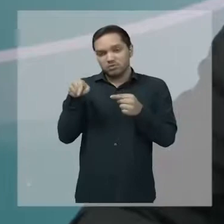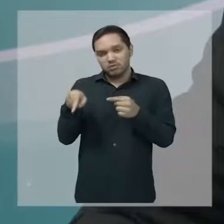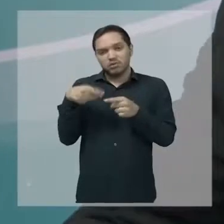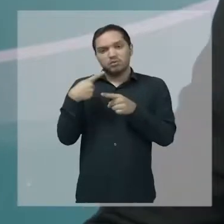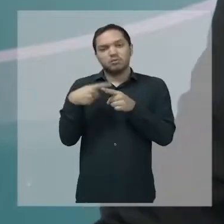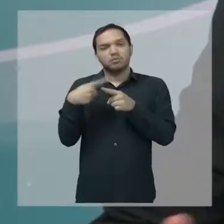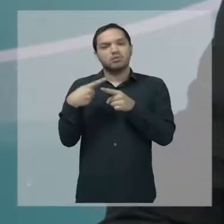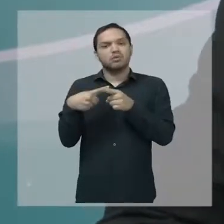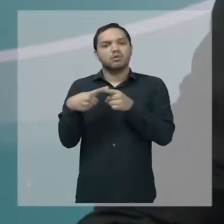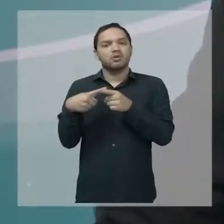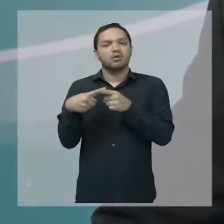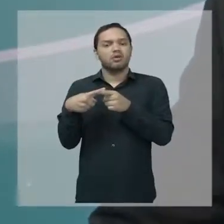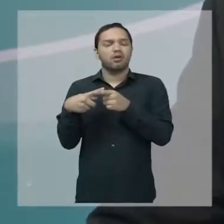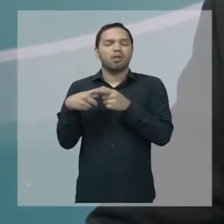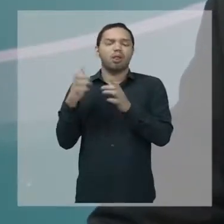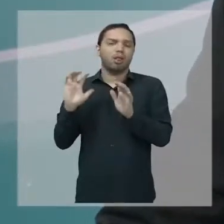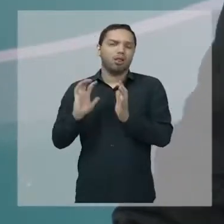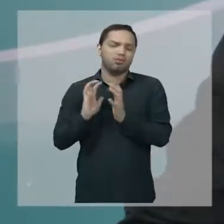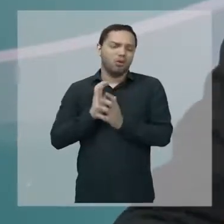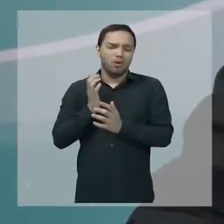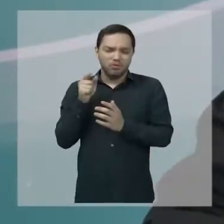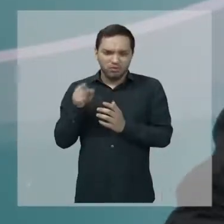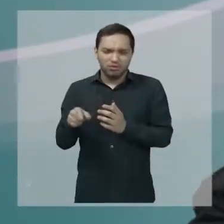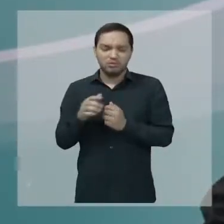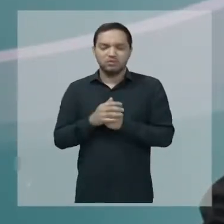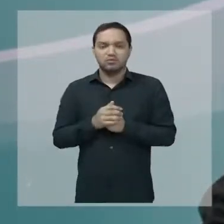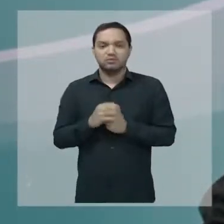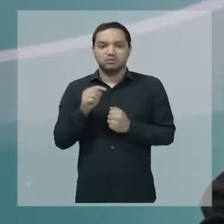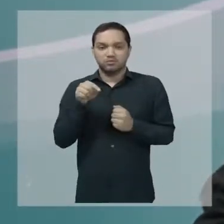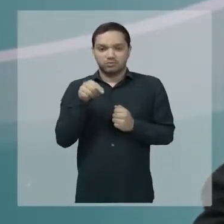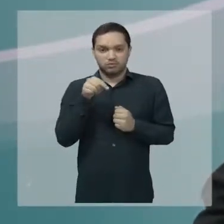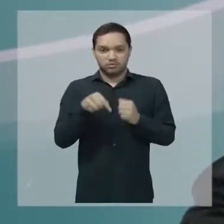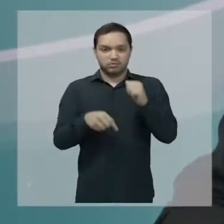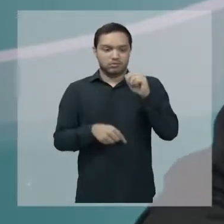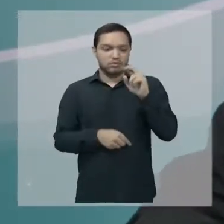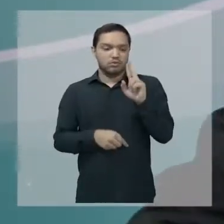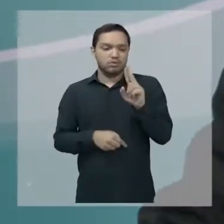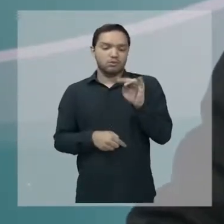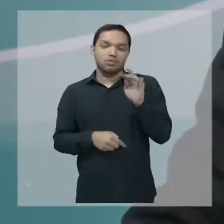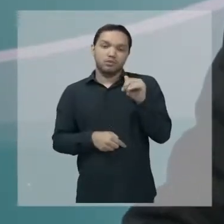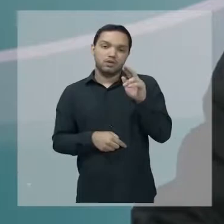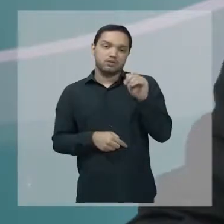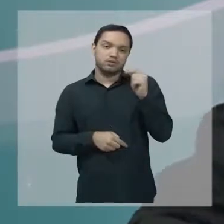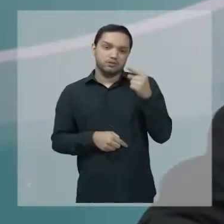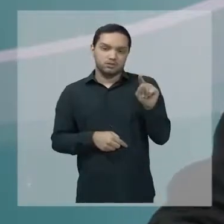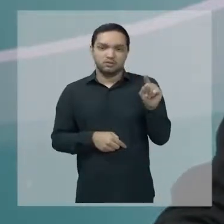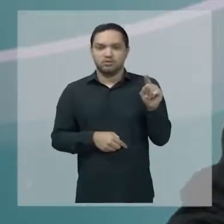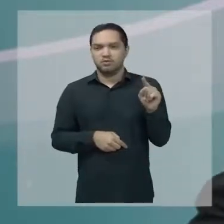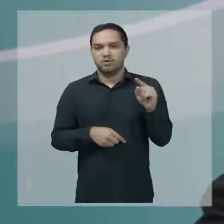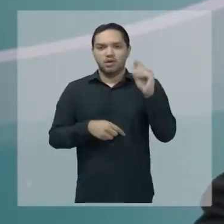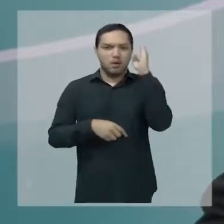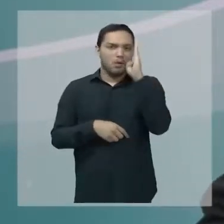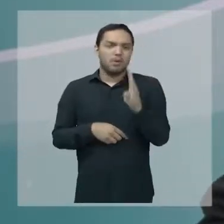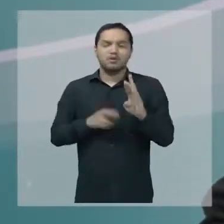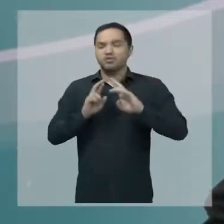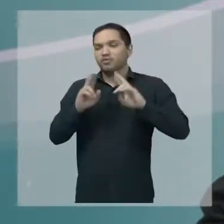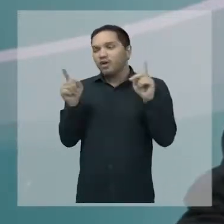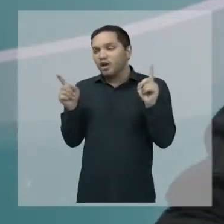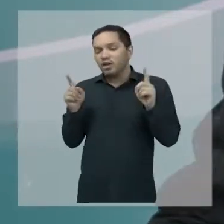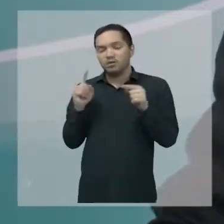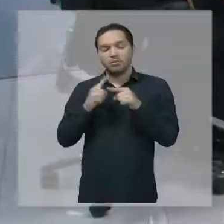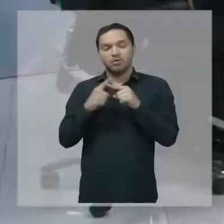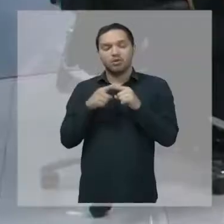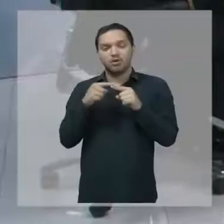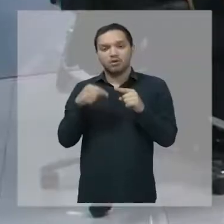difícil, exatamente por conta do desastre de Macri. E tem um aspecto, como disse o professor Ubiratã Aguiar, o Brasil não tem a vulnerabilidade da